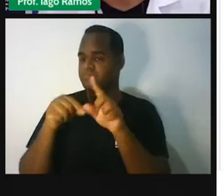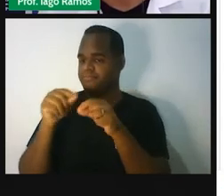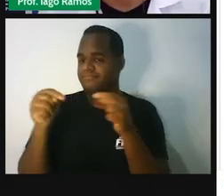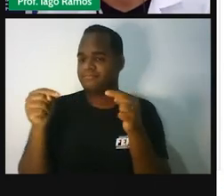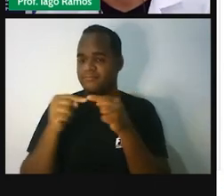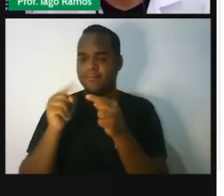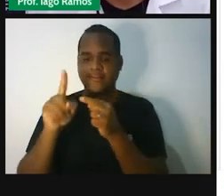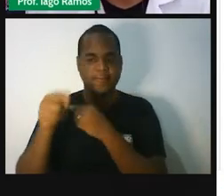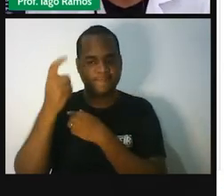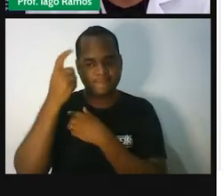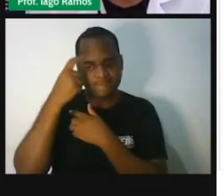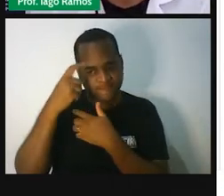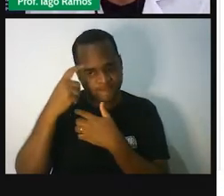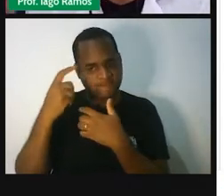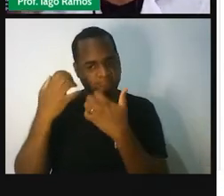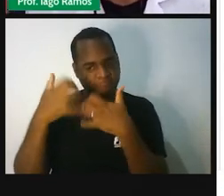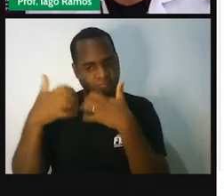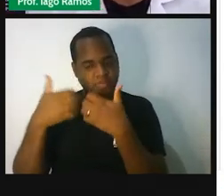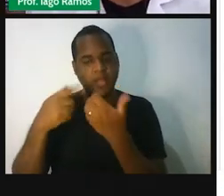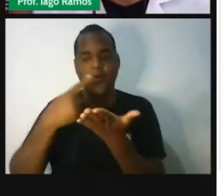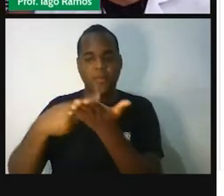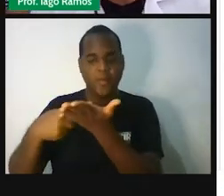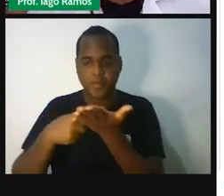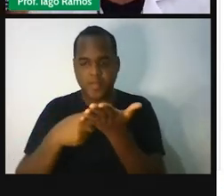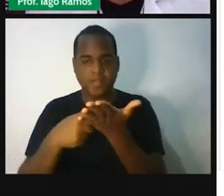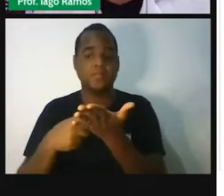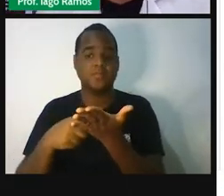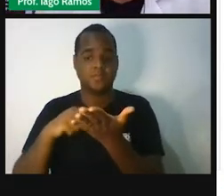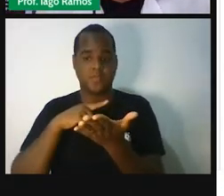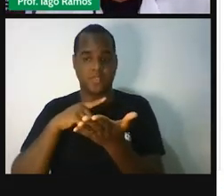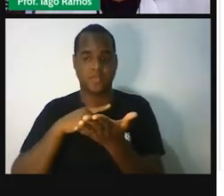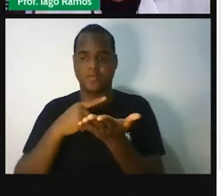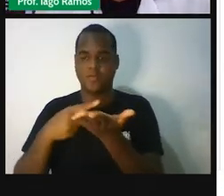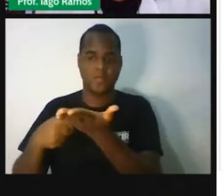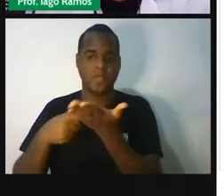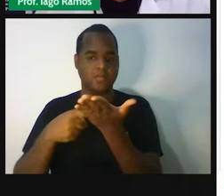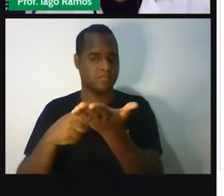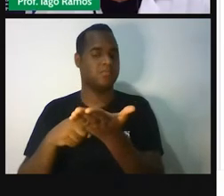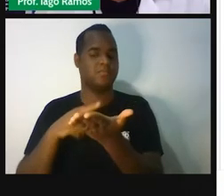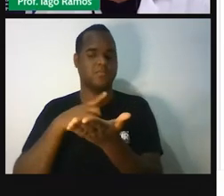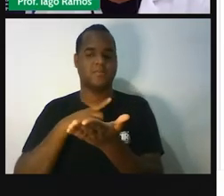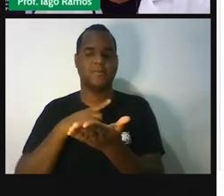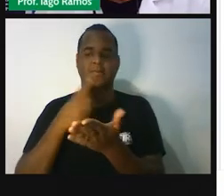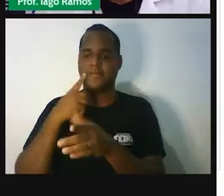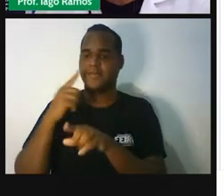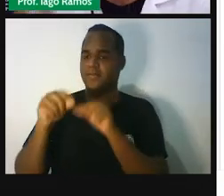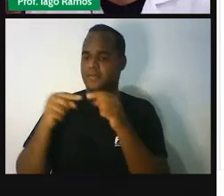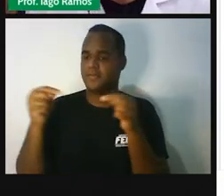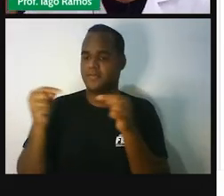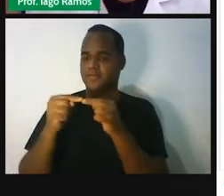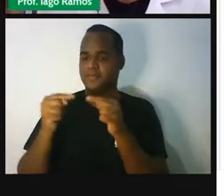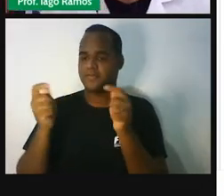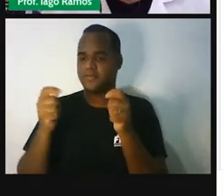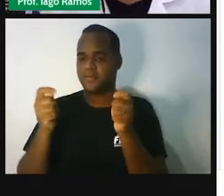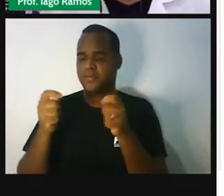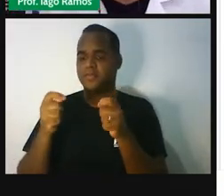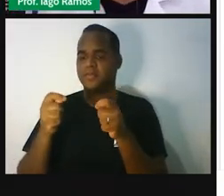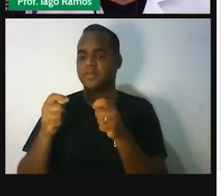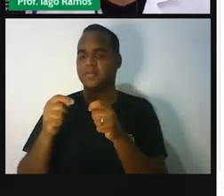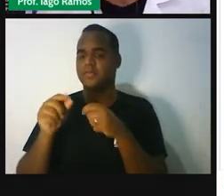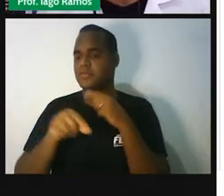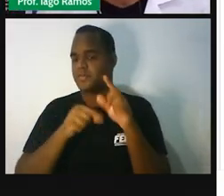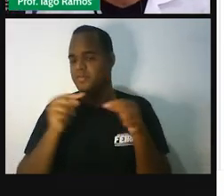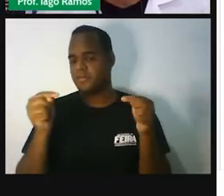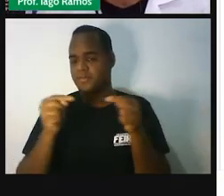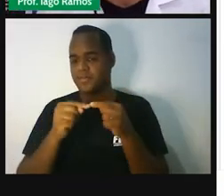raciocínio combinatório. Combinar, combinatório. Você combinou opções de pipa com